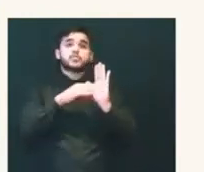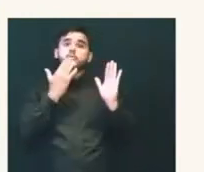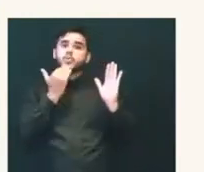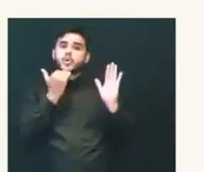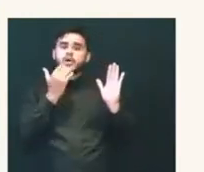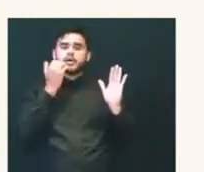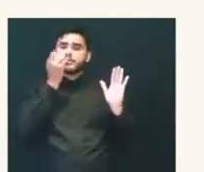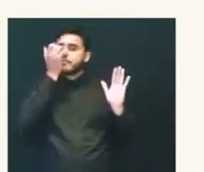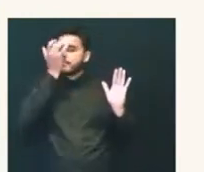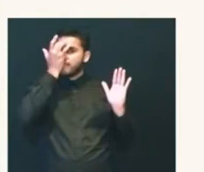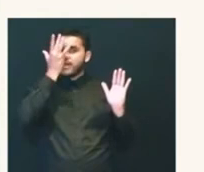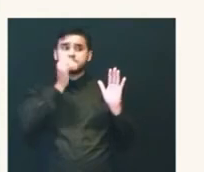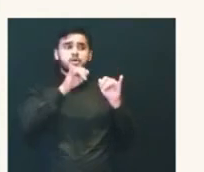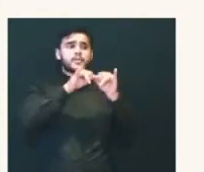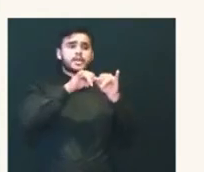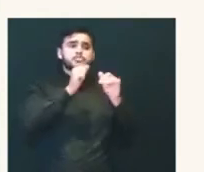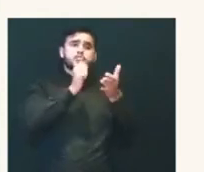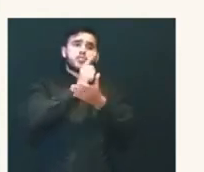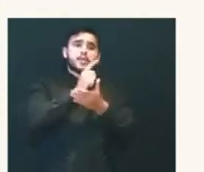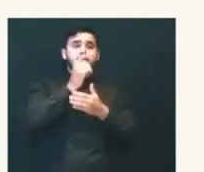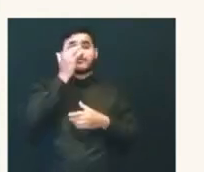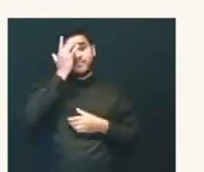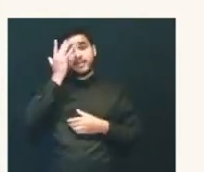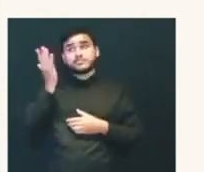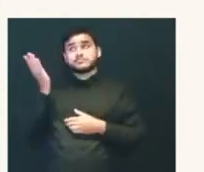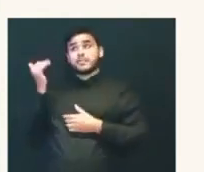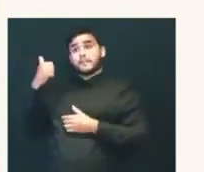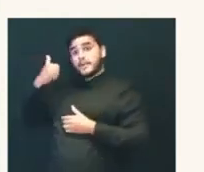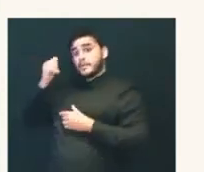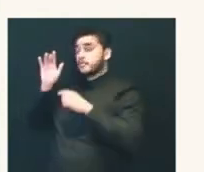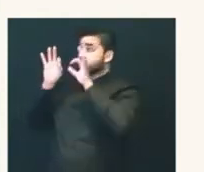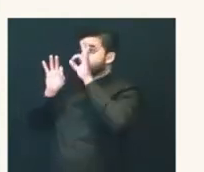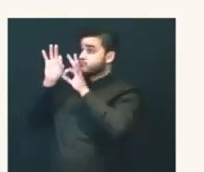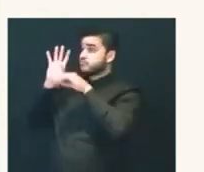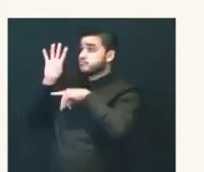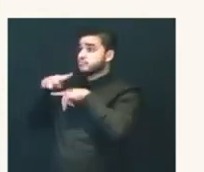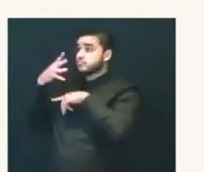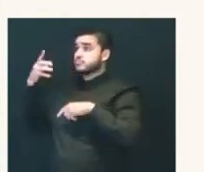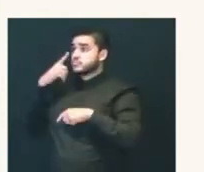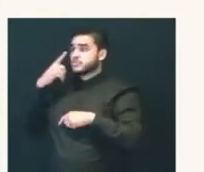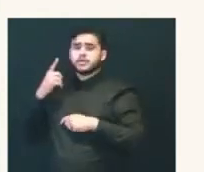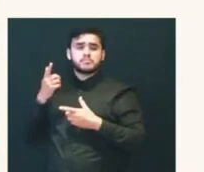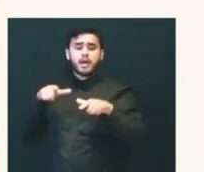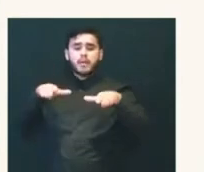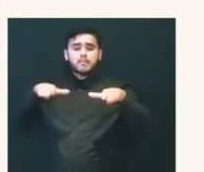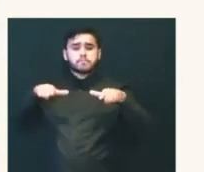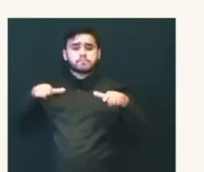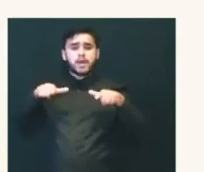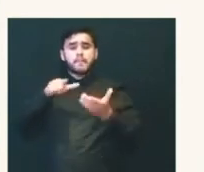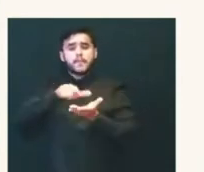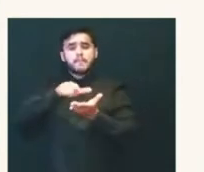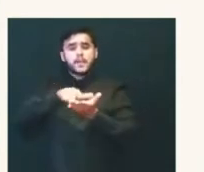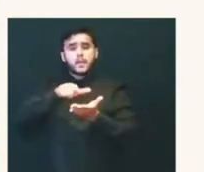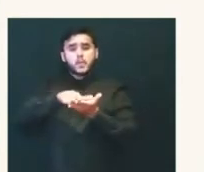facilita todas as outras práticas. E, no planejamento semanal, é importante que seja colocado aqui, numa folha de ofício mesmo, você pode fazer em